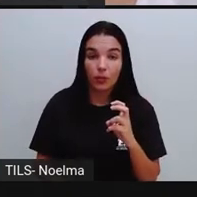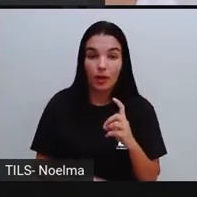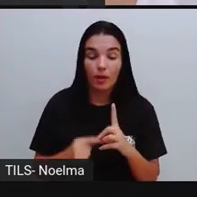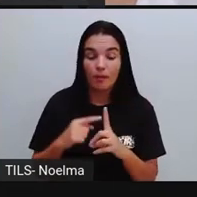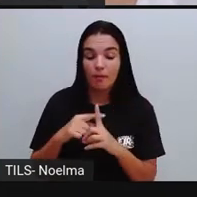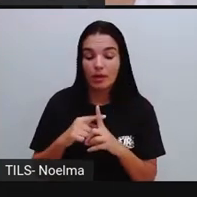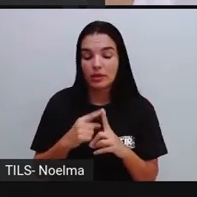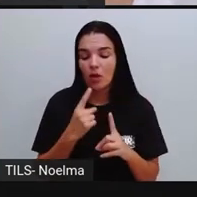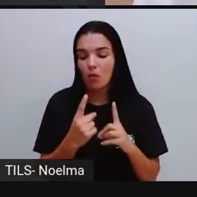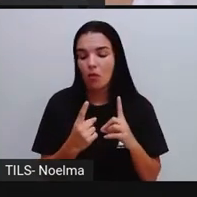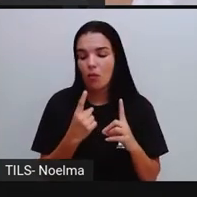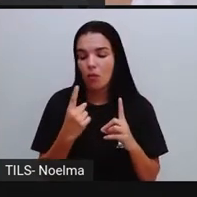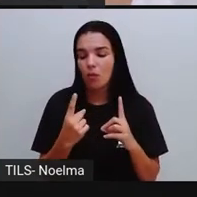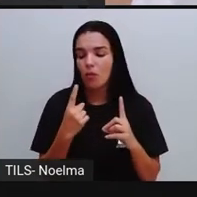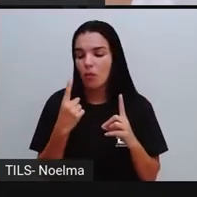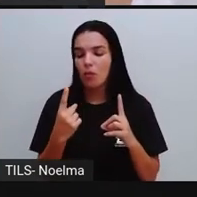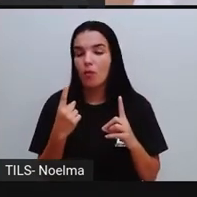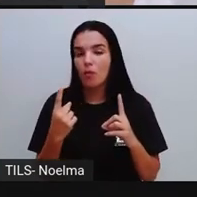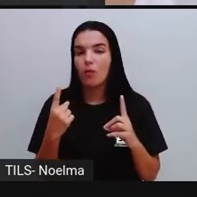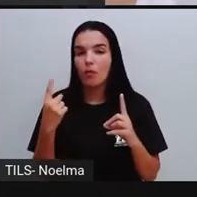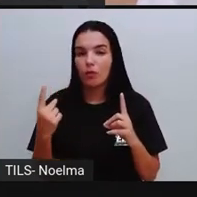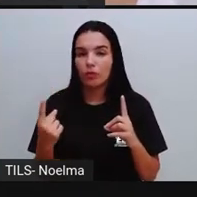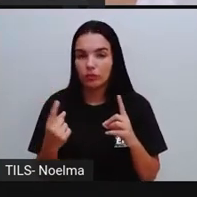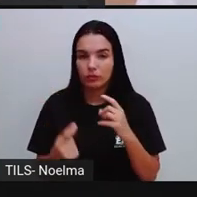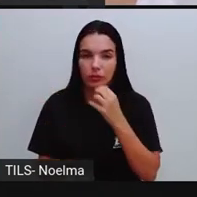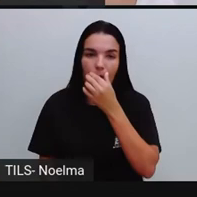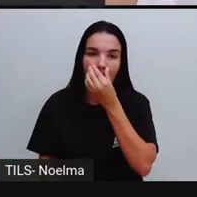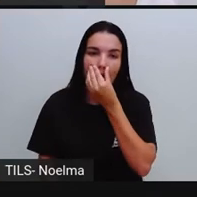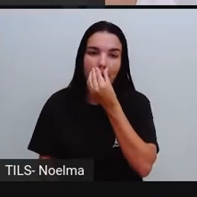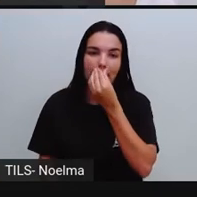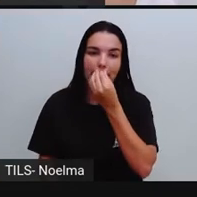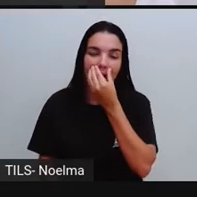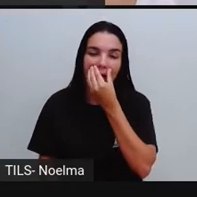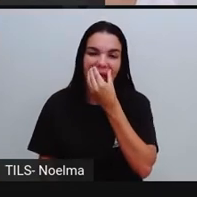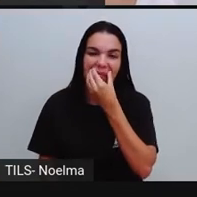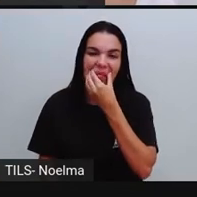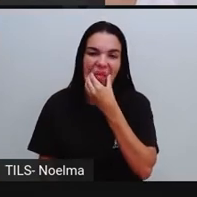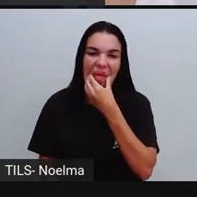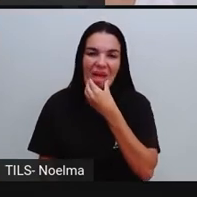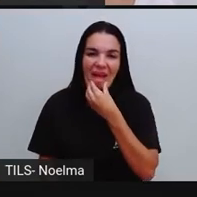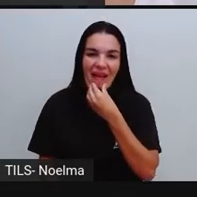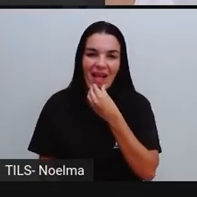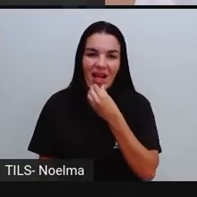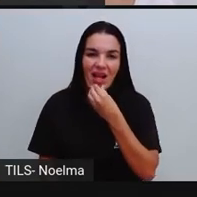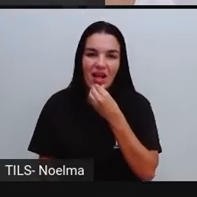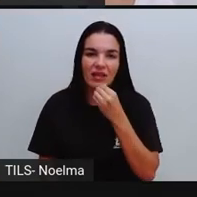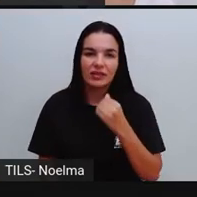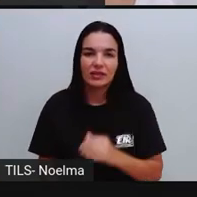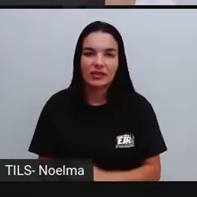os 7 que entraram depois que foram convidados, eu contei de um em um, ó.